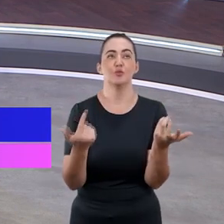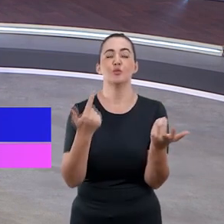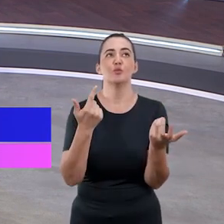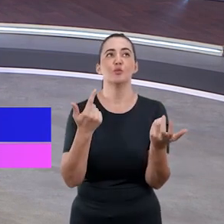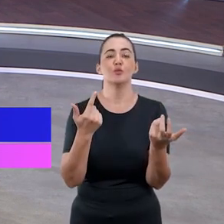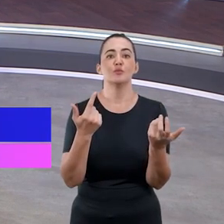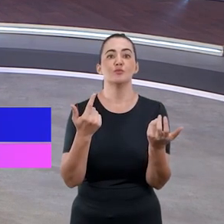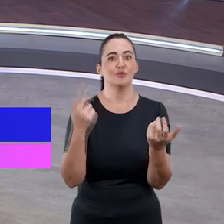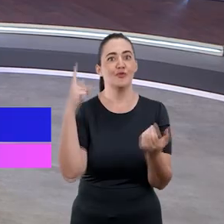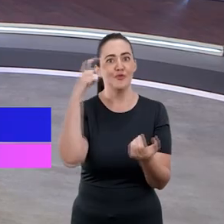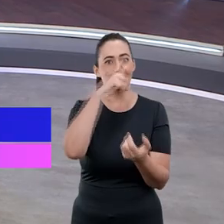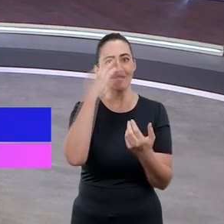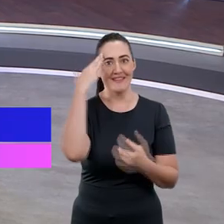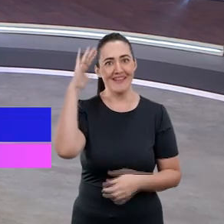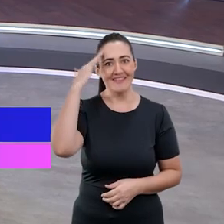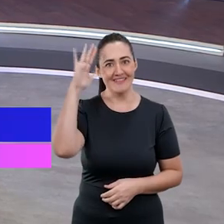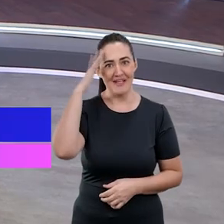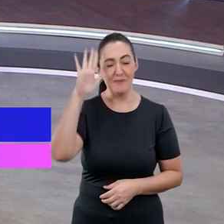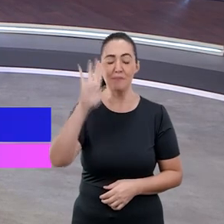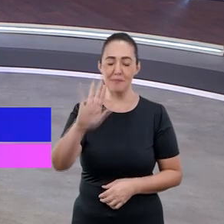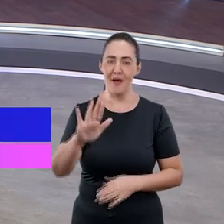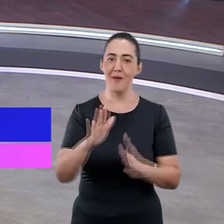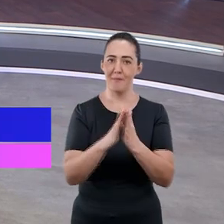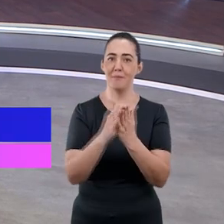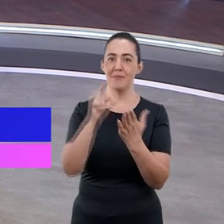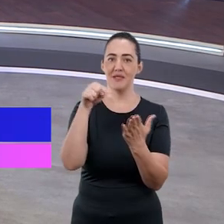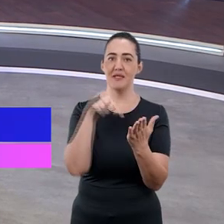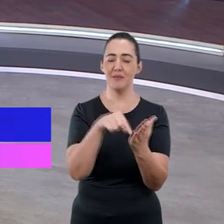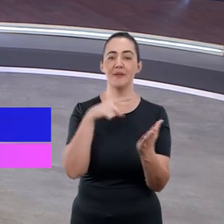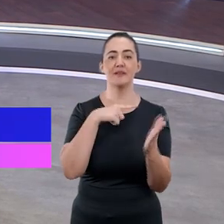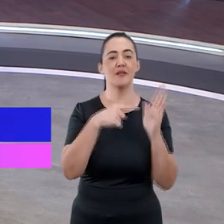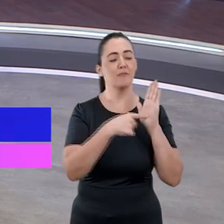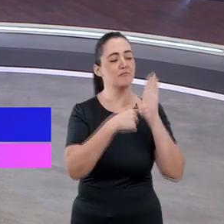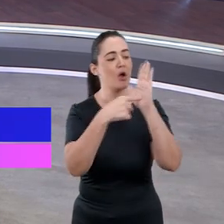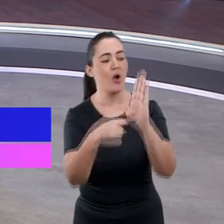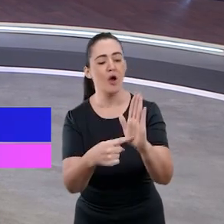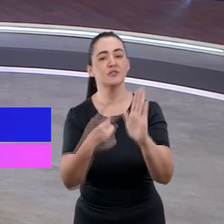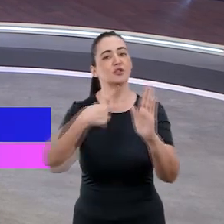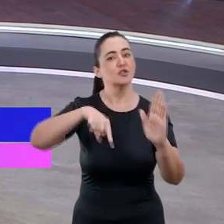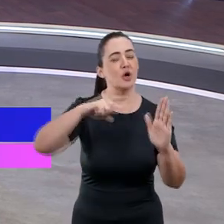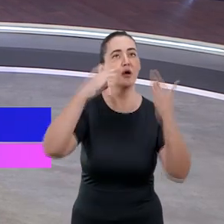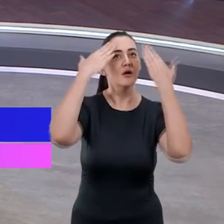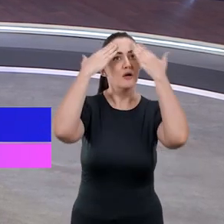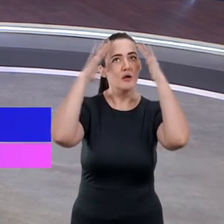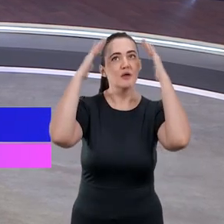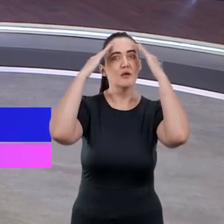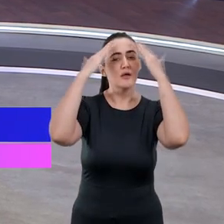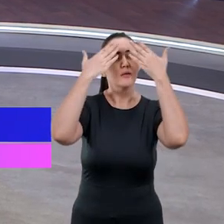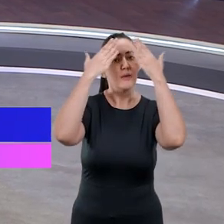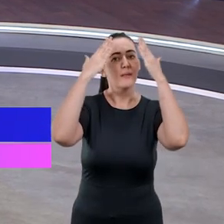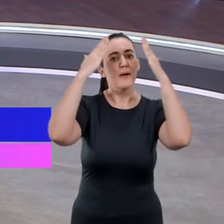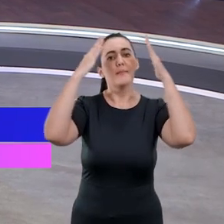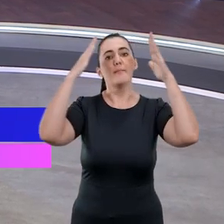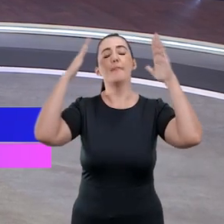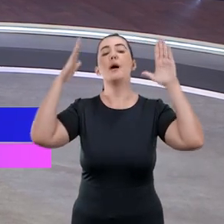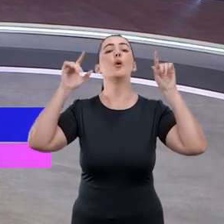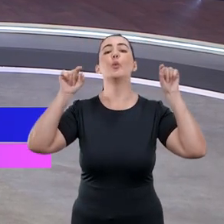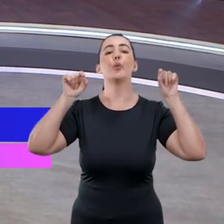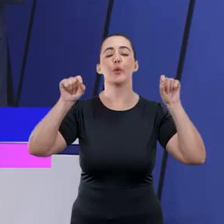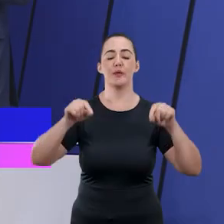demonstrações na palavra do Senhor que vão clareando melhor o que ele tem a nos dizer sobre esse